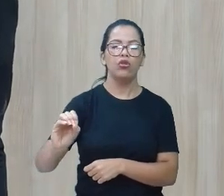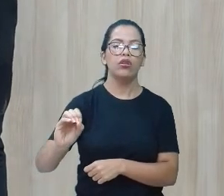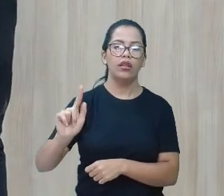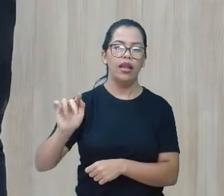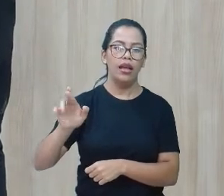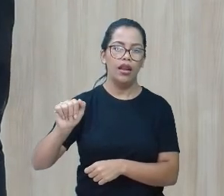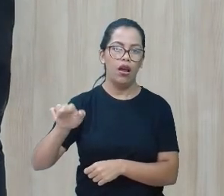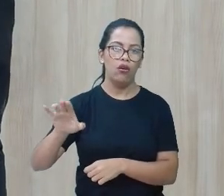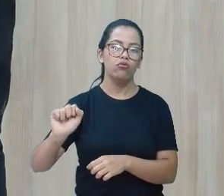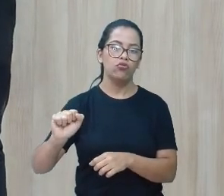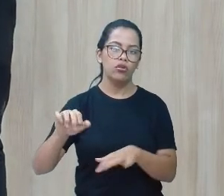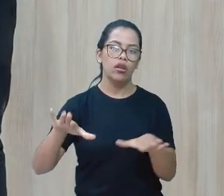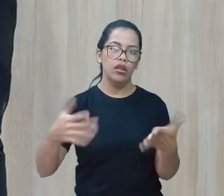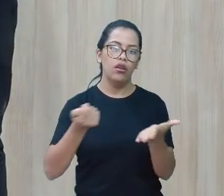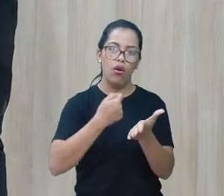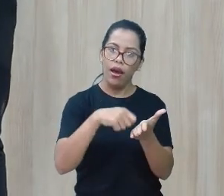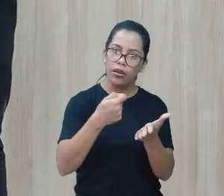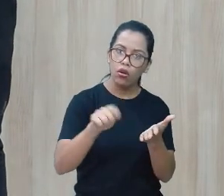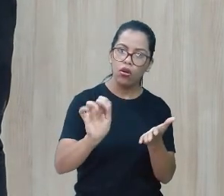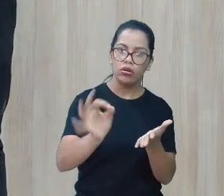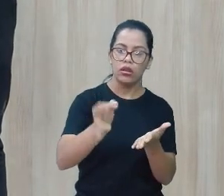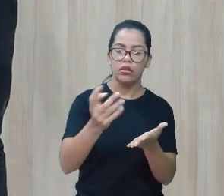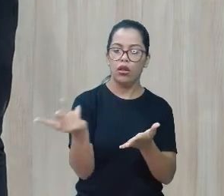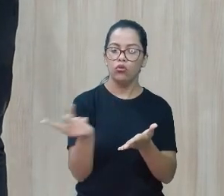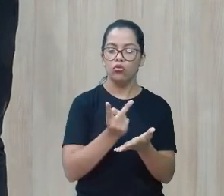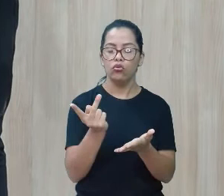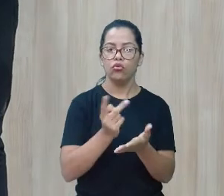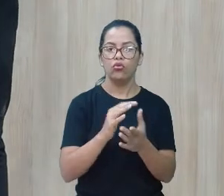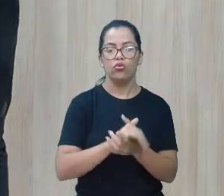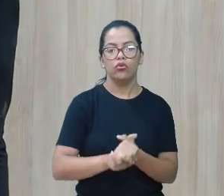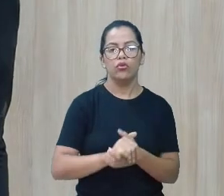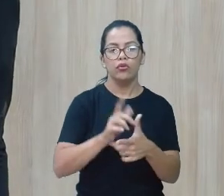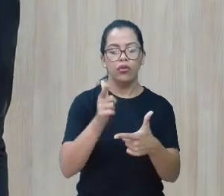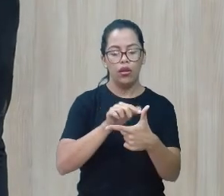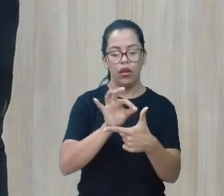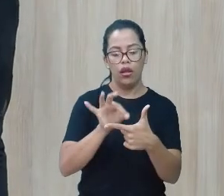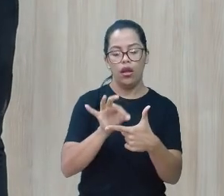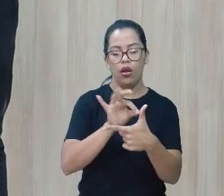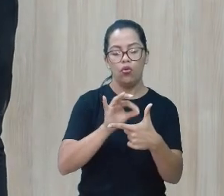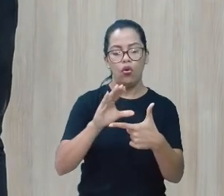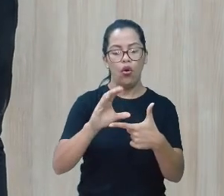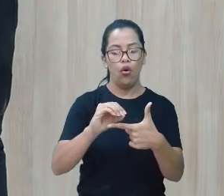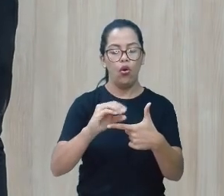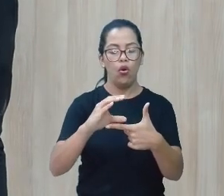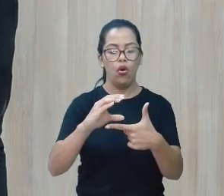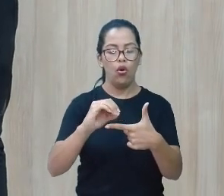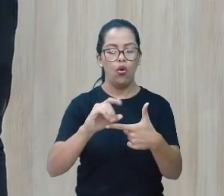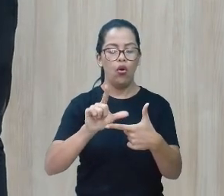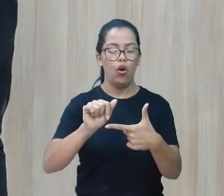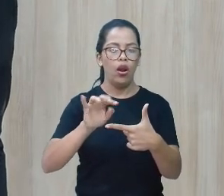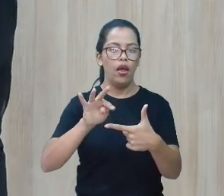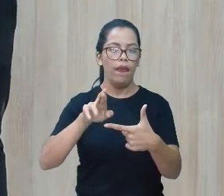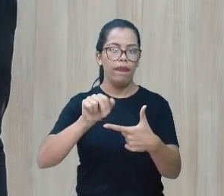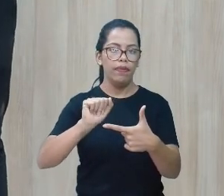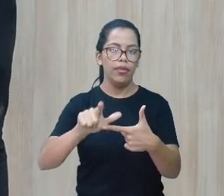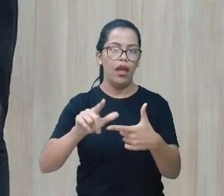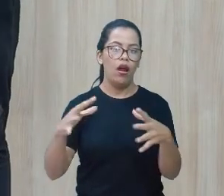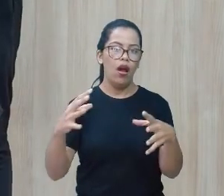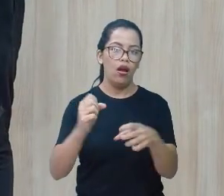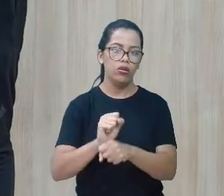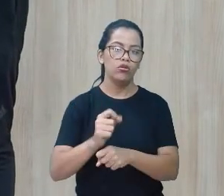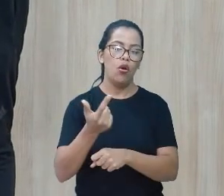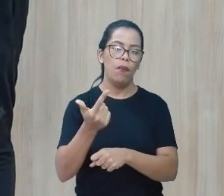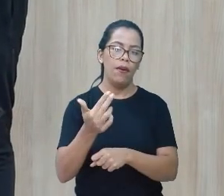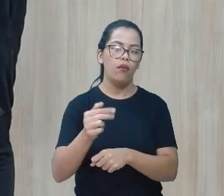joia? Então, anota aí essa definição, tá? De ângulos colaterais, tá bom? Eles são ângulos suplementares, a sua soma é igual